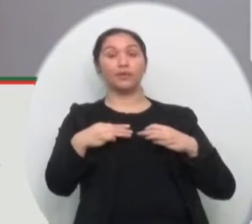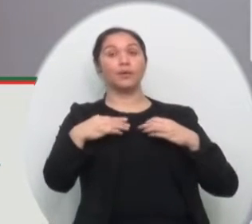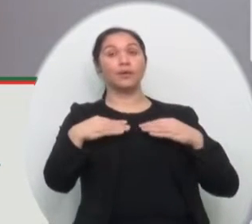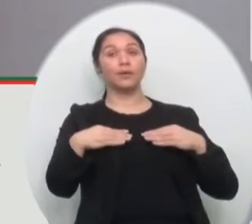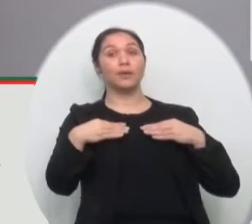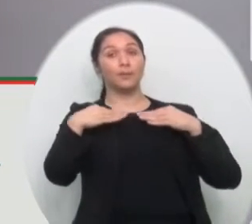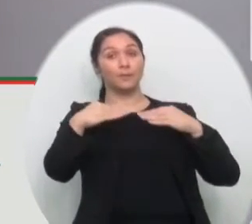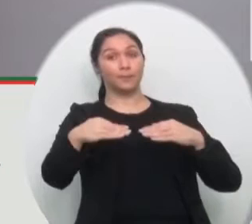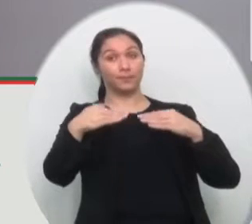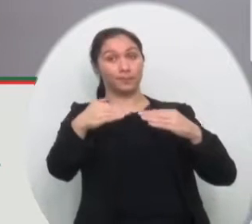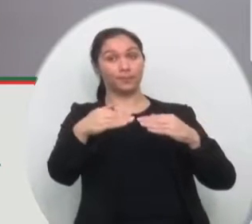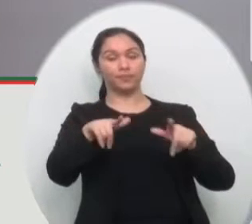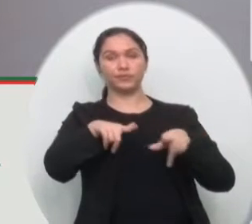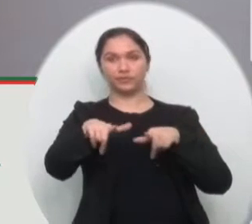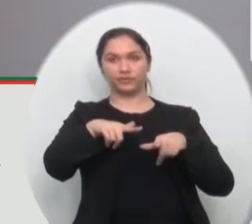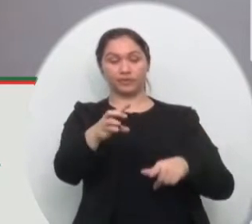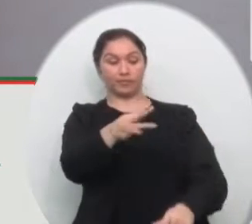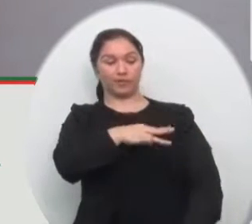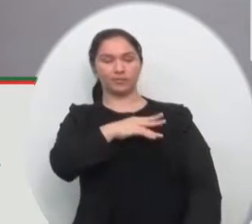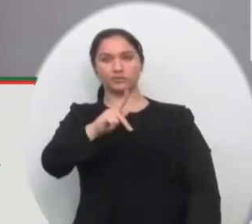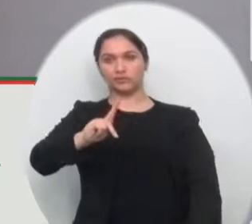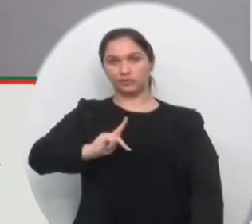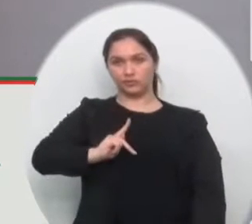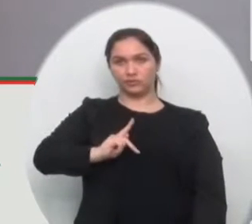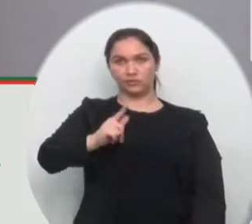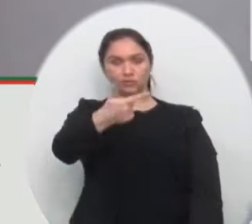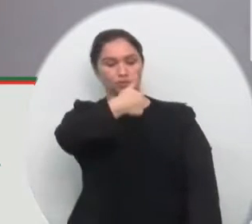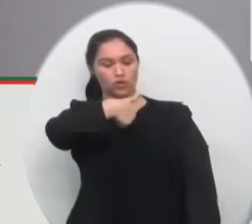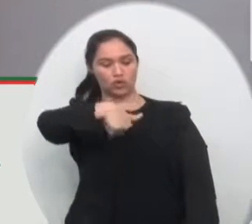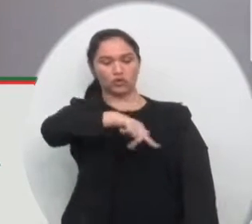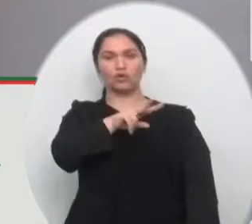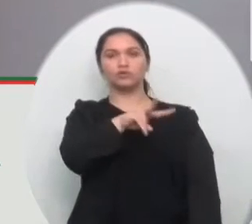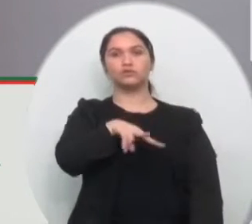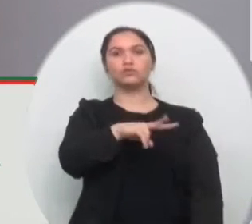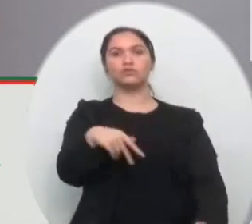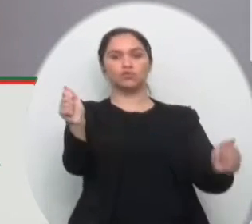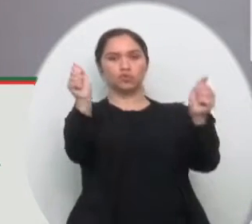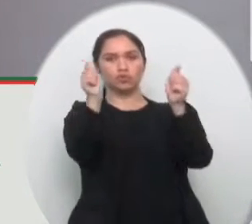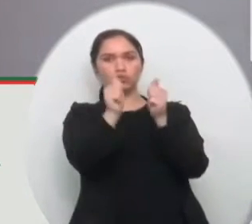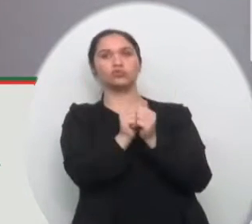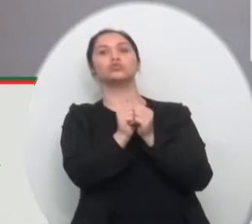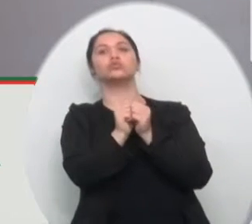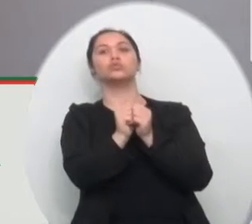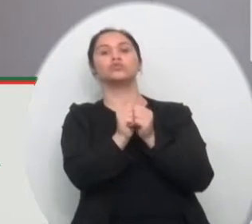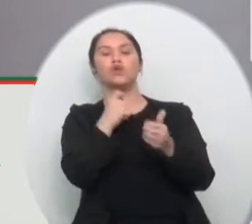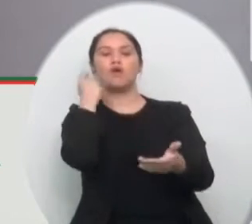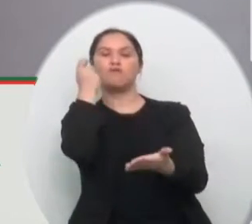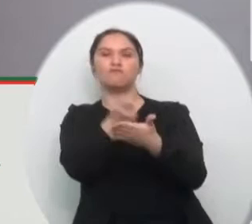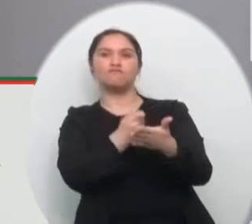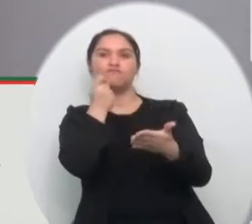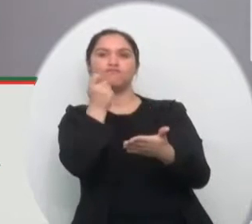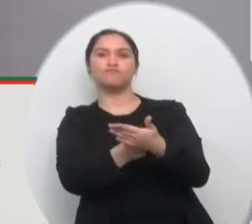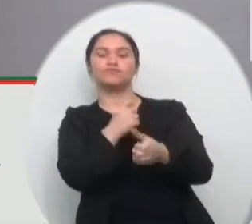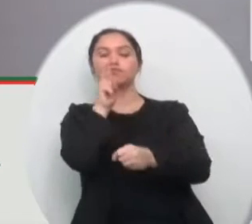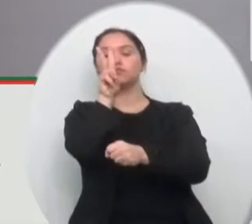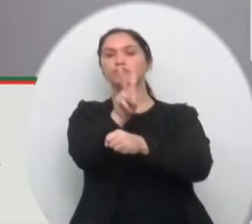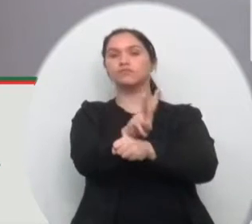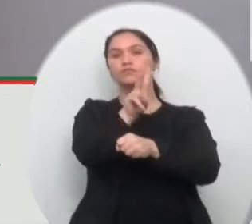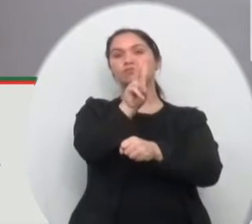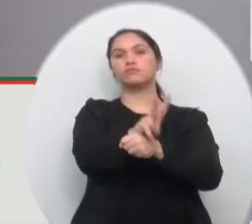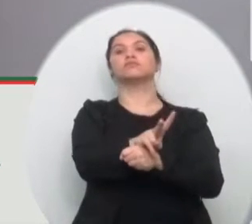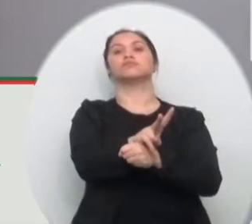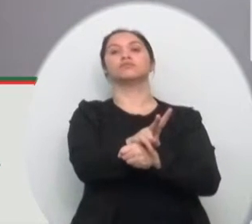Público, e nós, sem dúvida nenhuma, o nosso envolvimento, nosso apoio é em relação à cobrança e à fiscalização desses